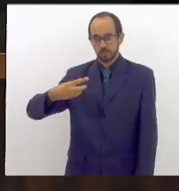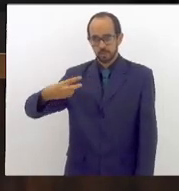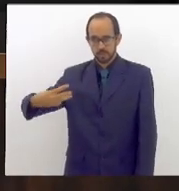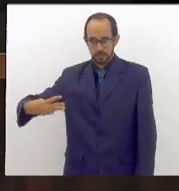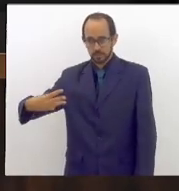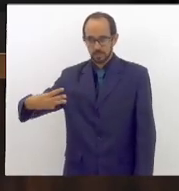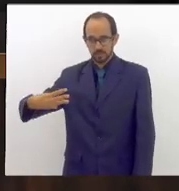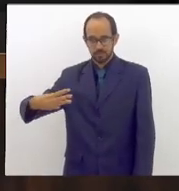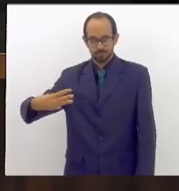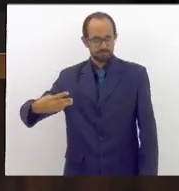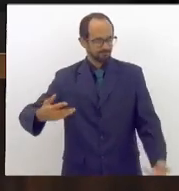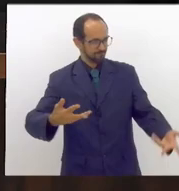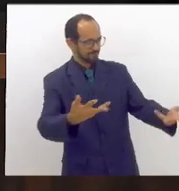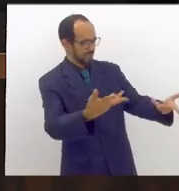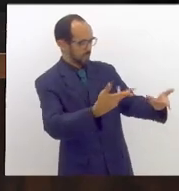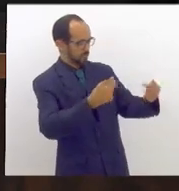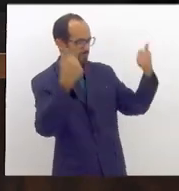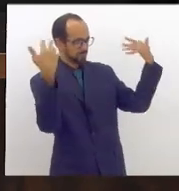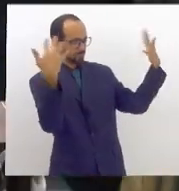maravilhoso